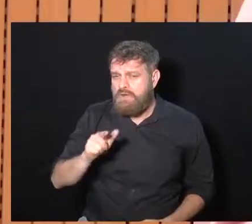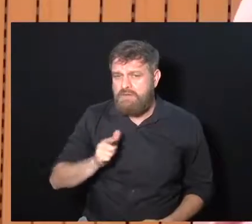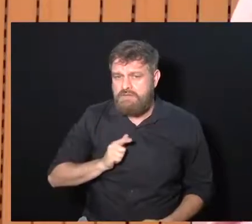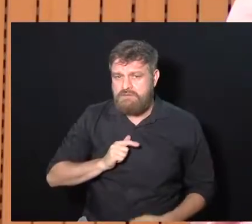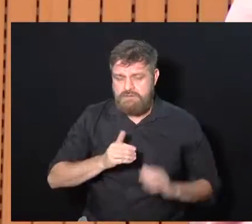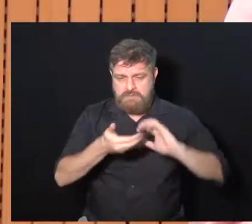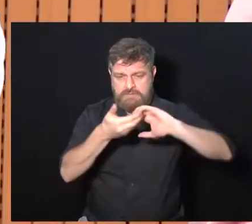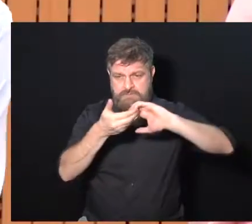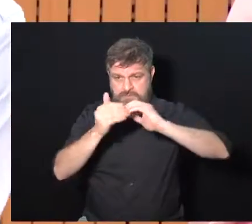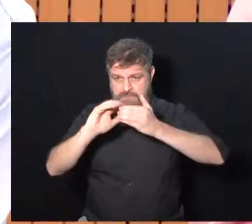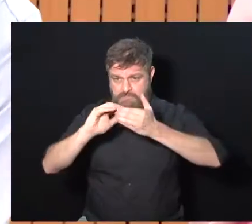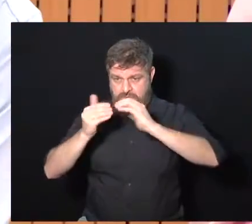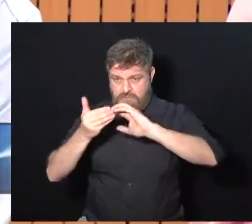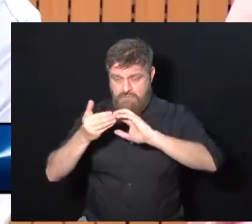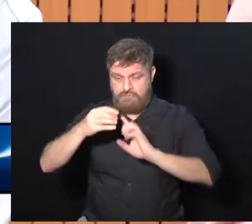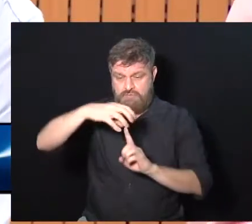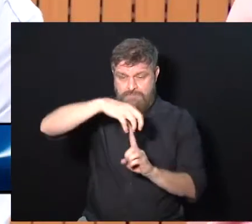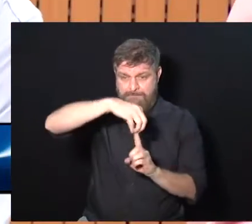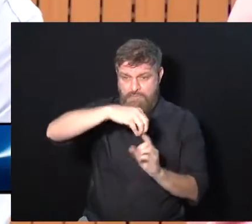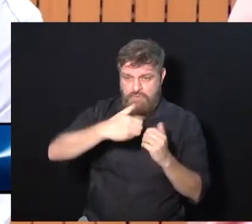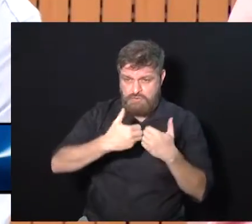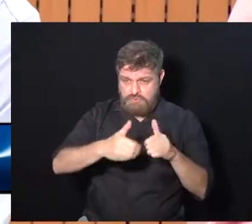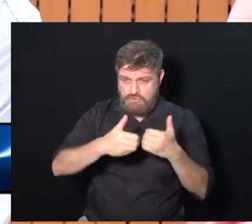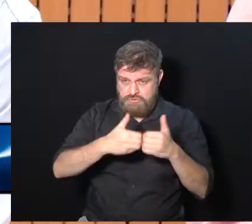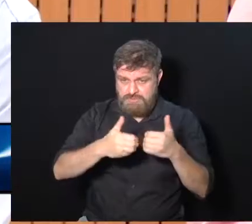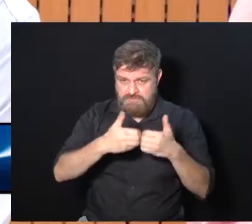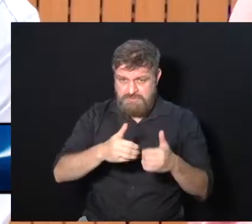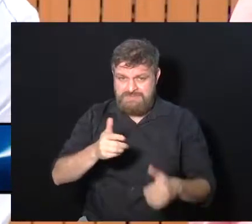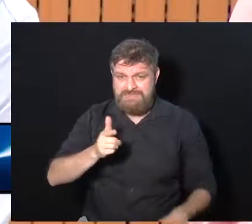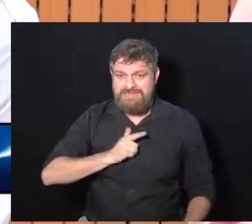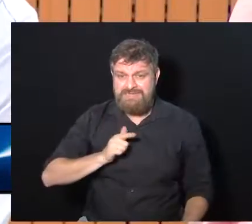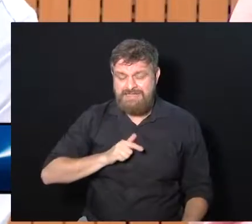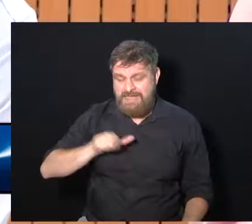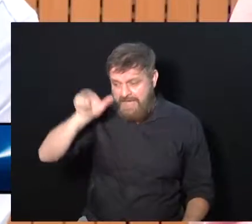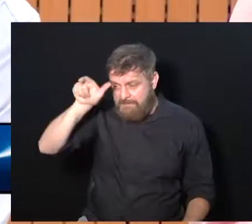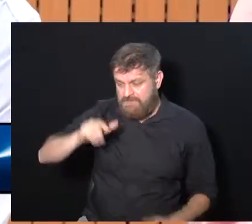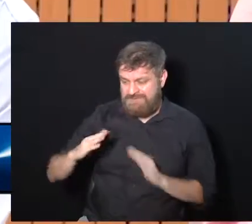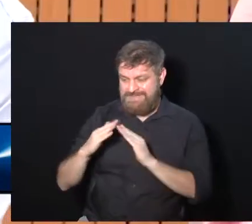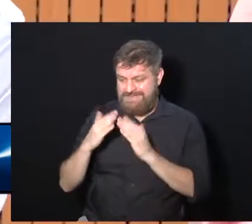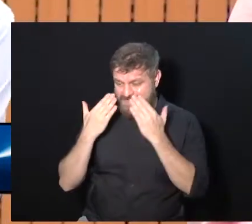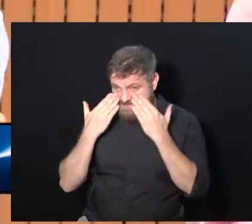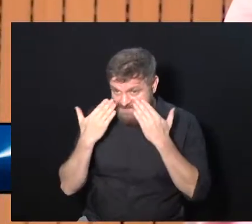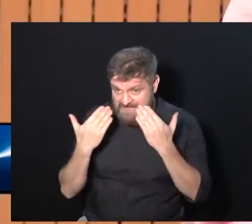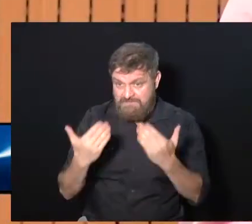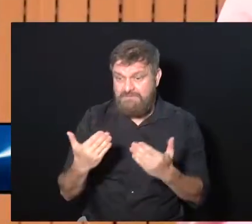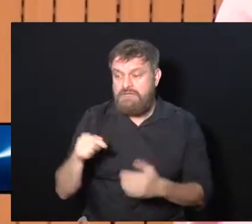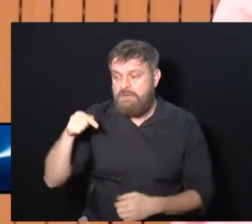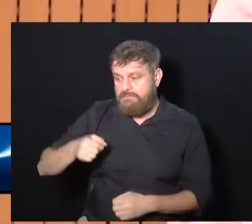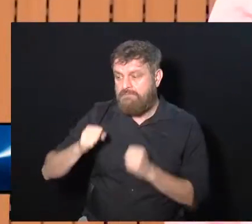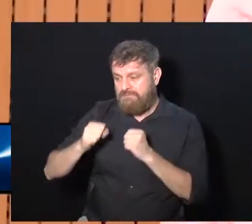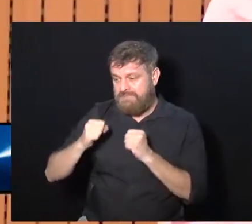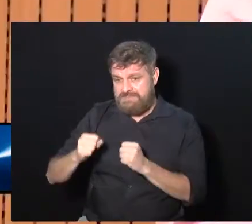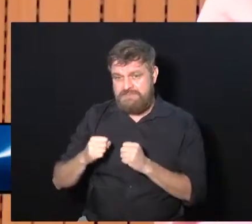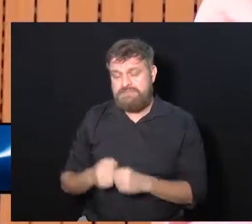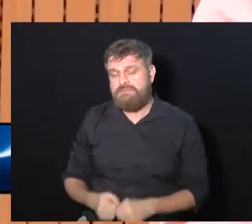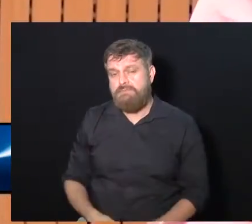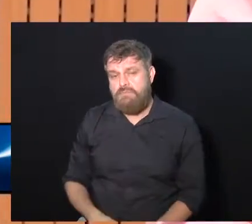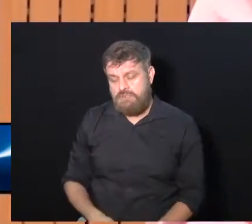de ônibus seja precedida da autorização do proprietário do imóvel